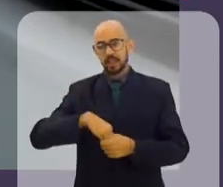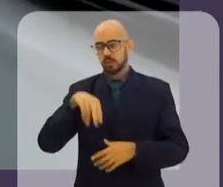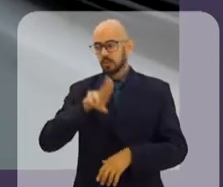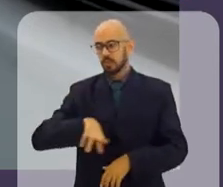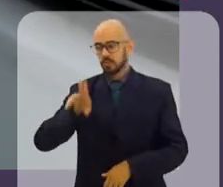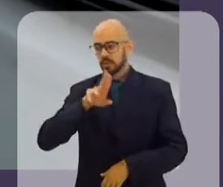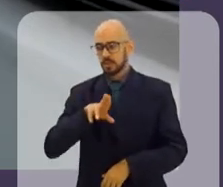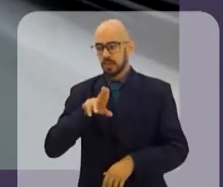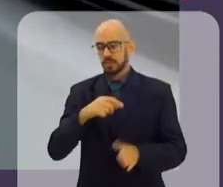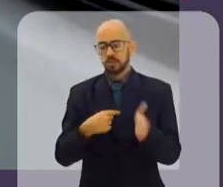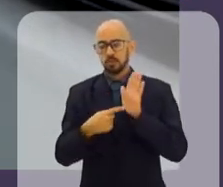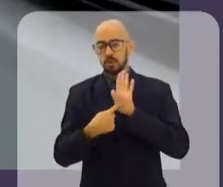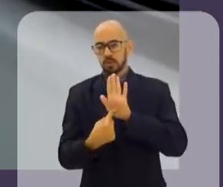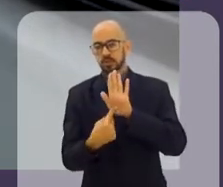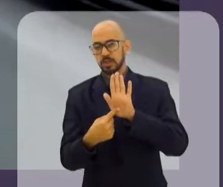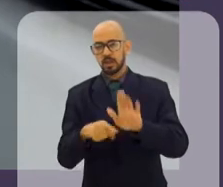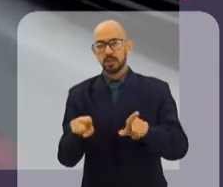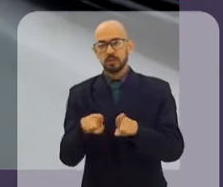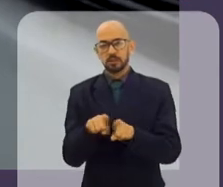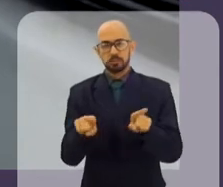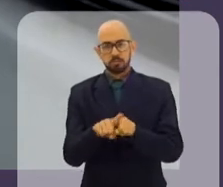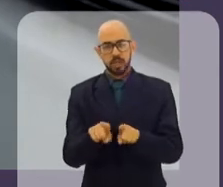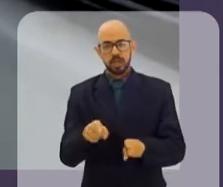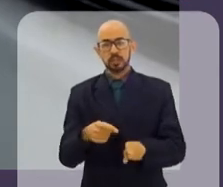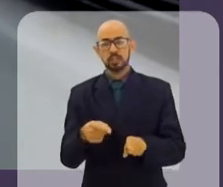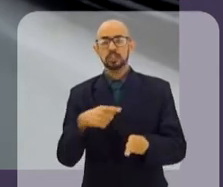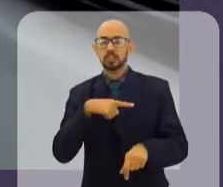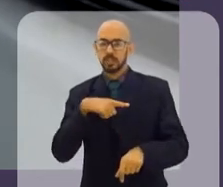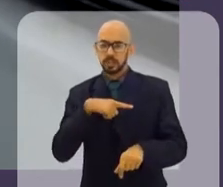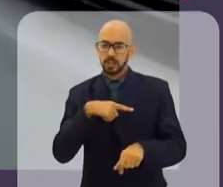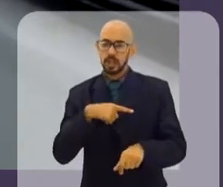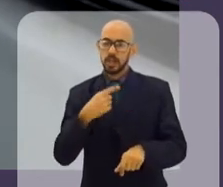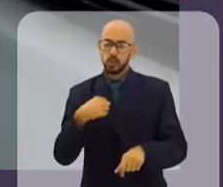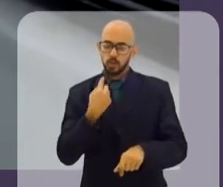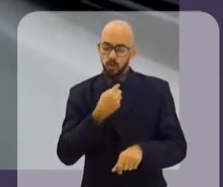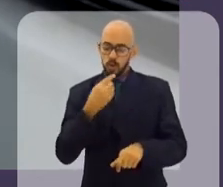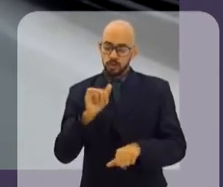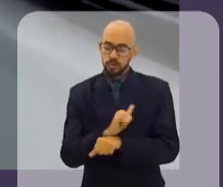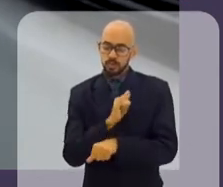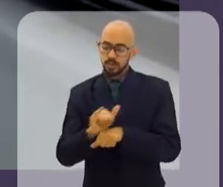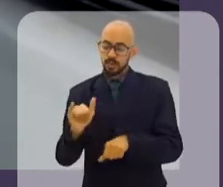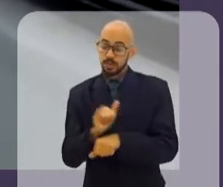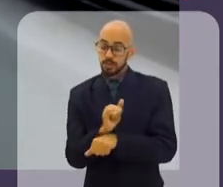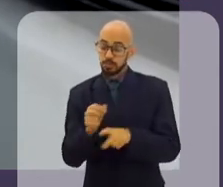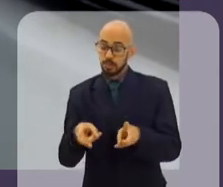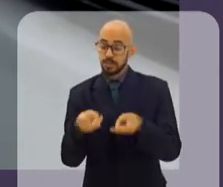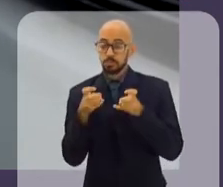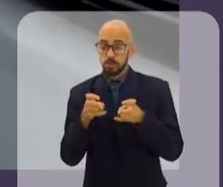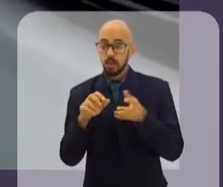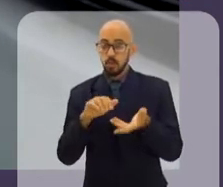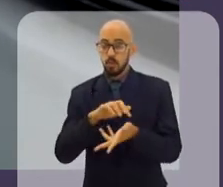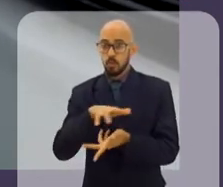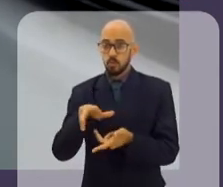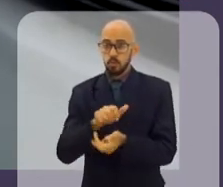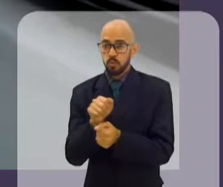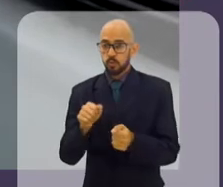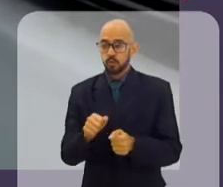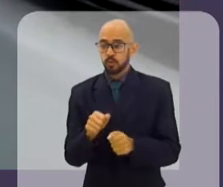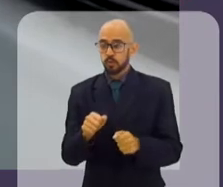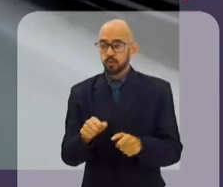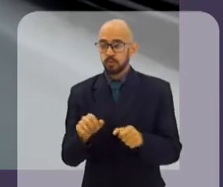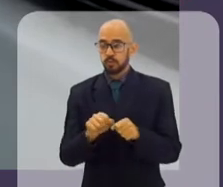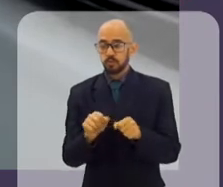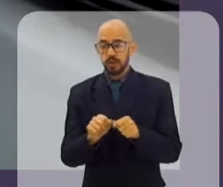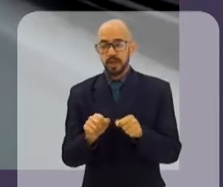para dentro da academia e mostrar que a gente tem um modo de ver o mundo também que traz